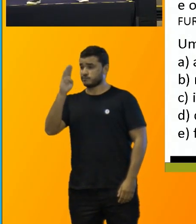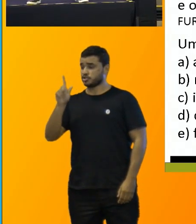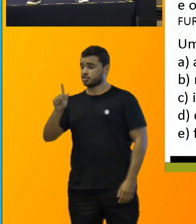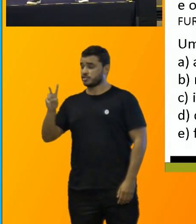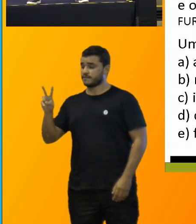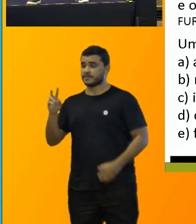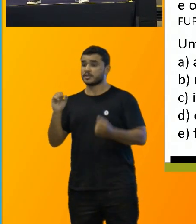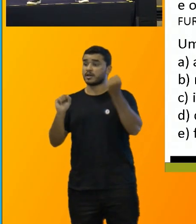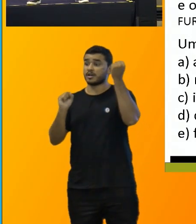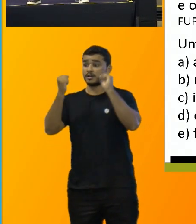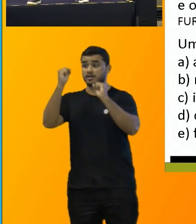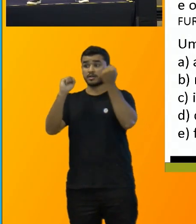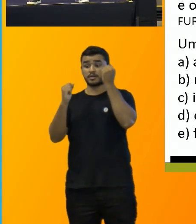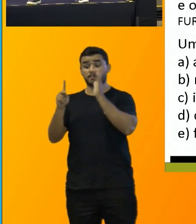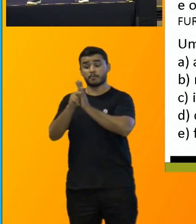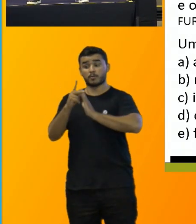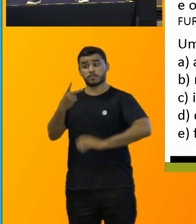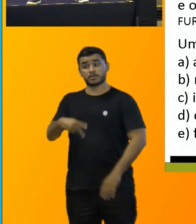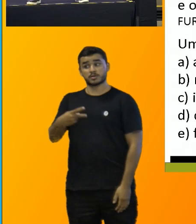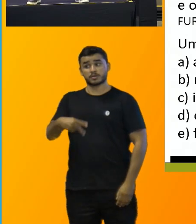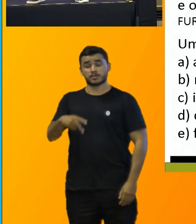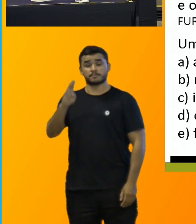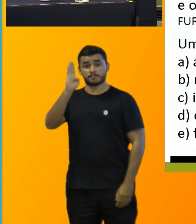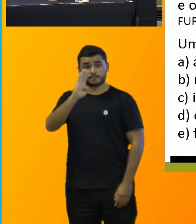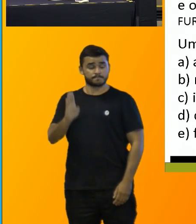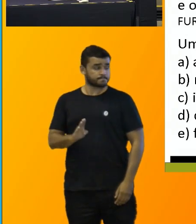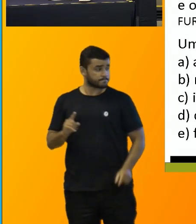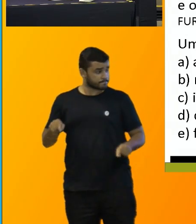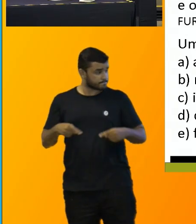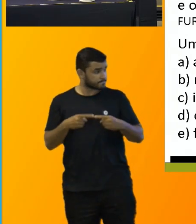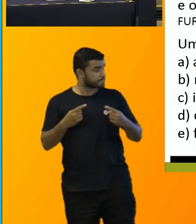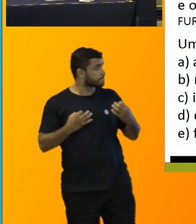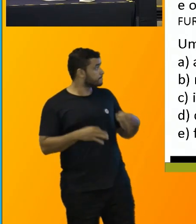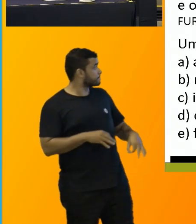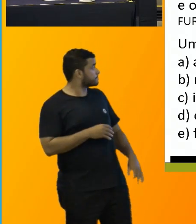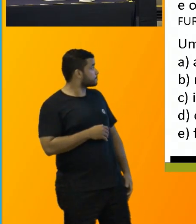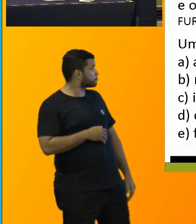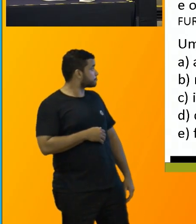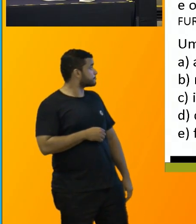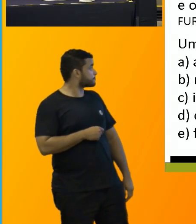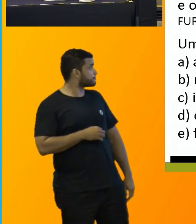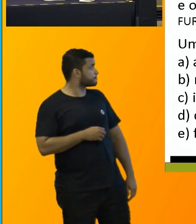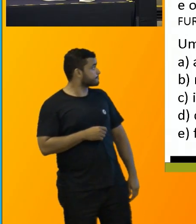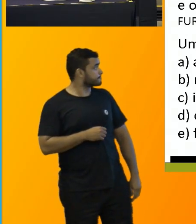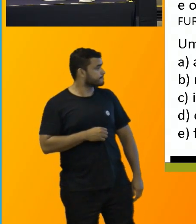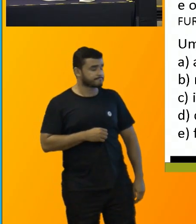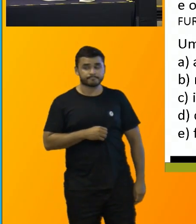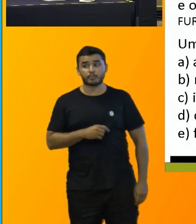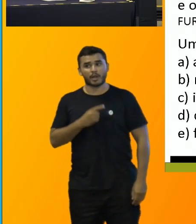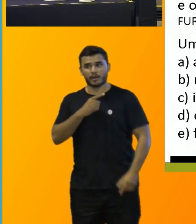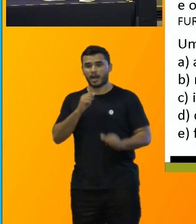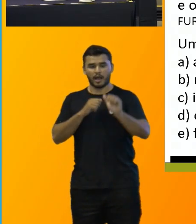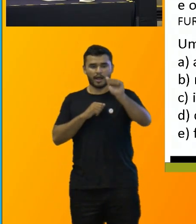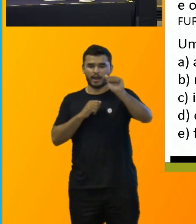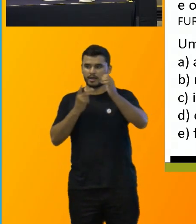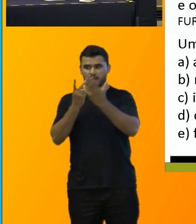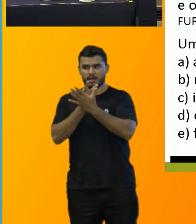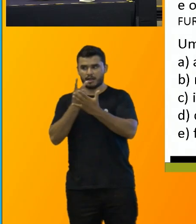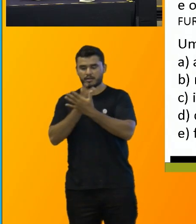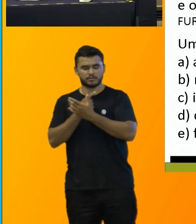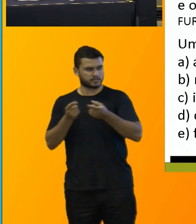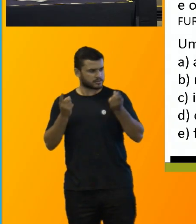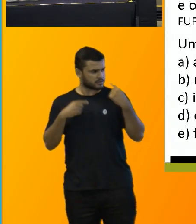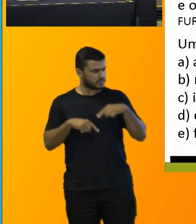indústria de caráter o quê? Então, a letra A já não nos cabe. Será que era a reformulação do sistema